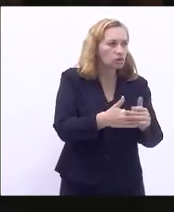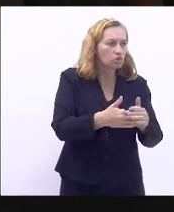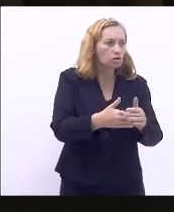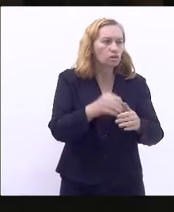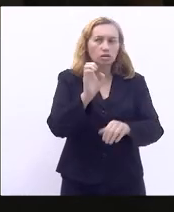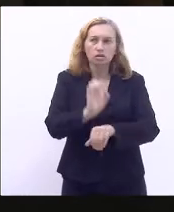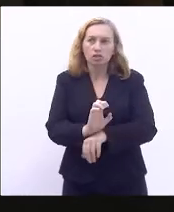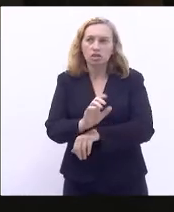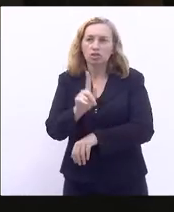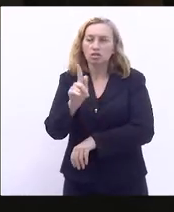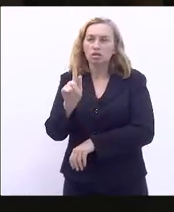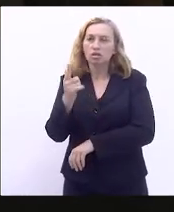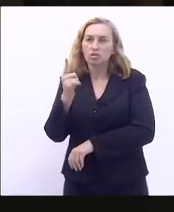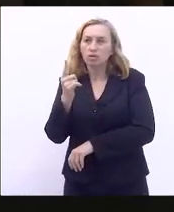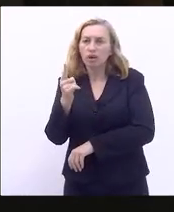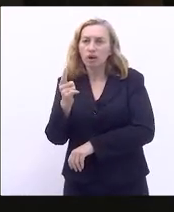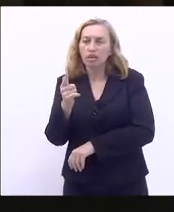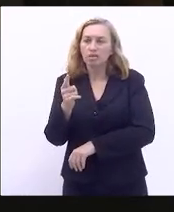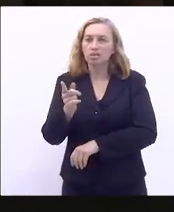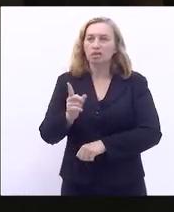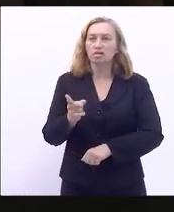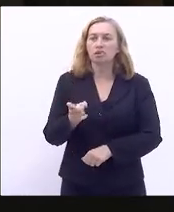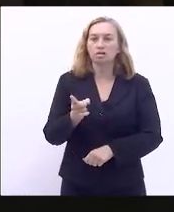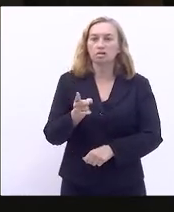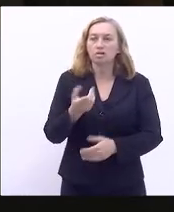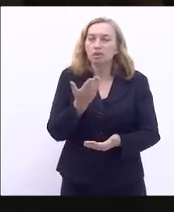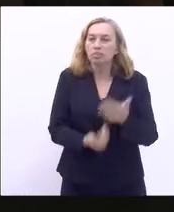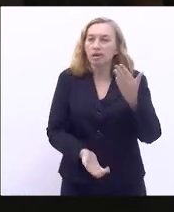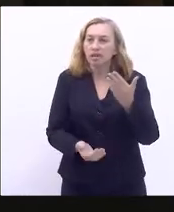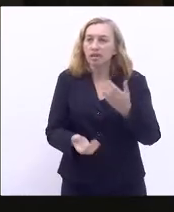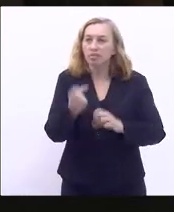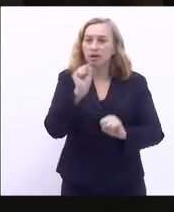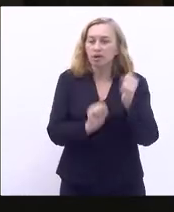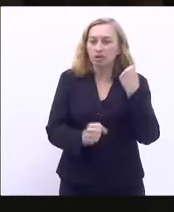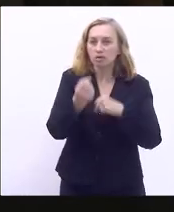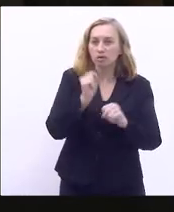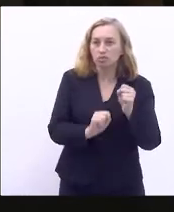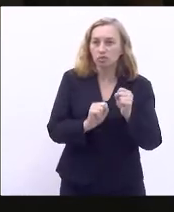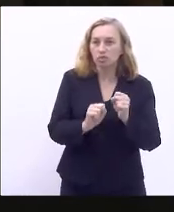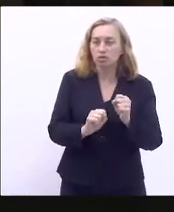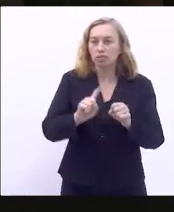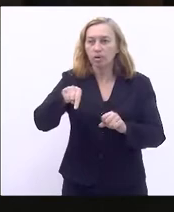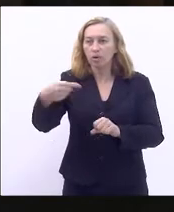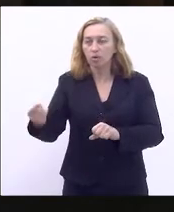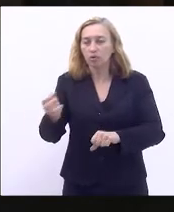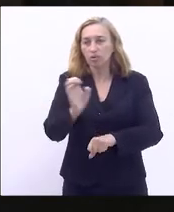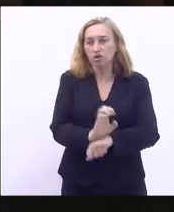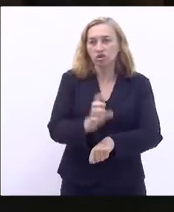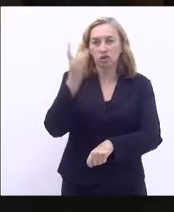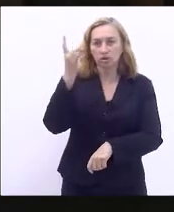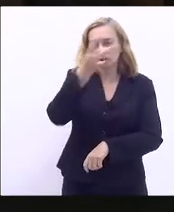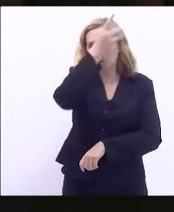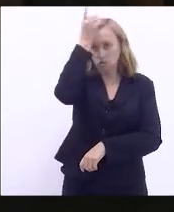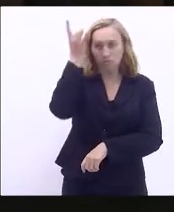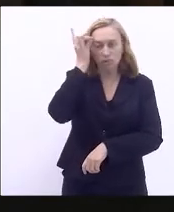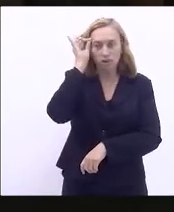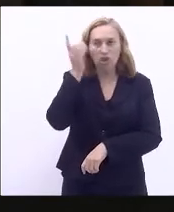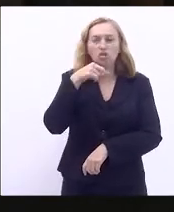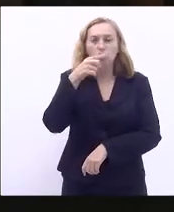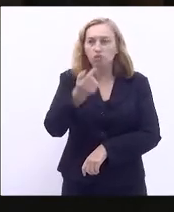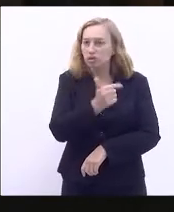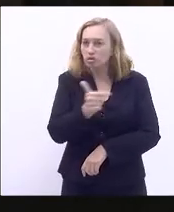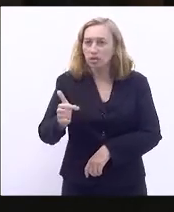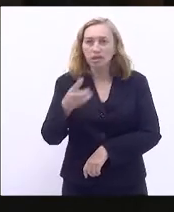Goiás. É assim diariamente quando a gente perde as indústrias por Espírito Santo. Eu não tenho dúvida,